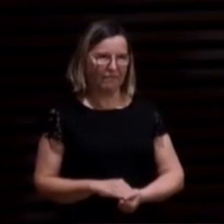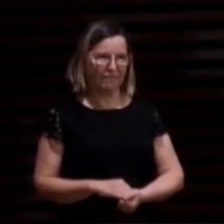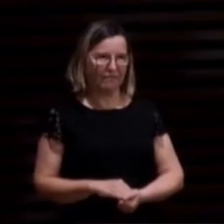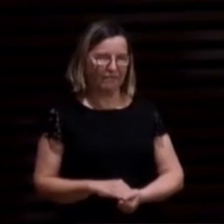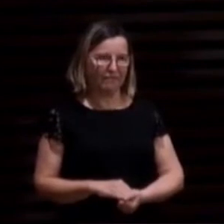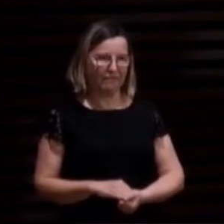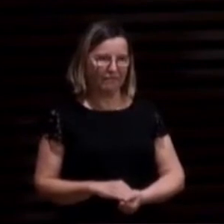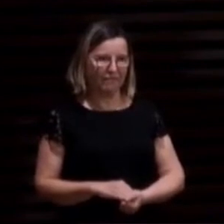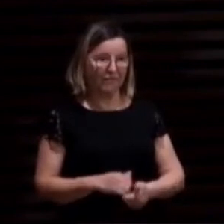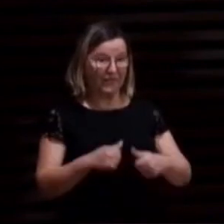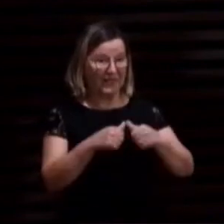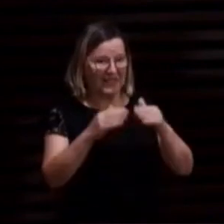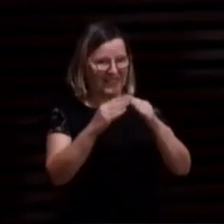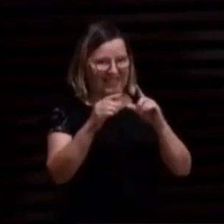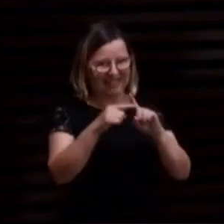E esta igreja,